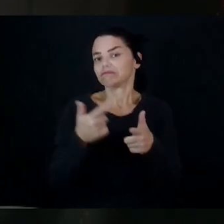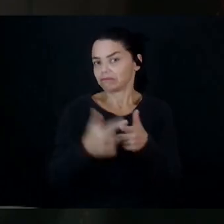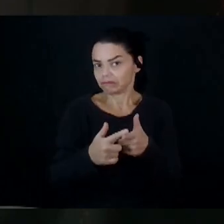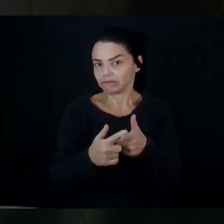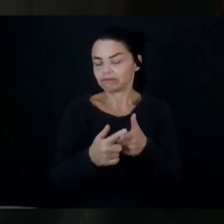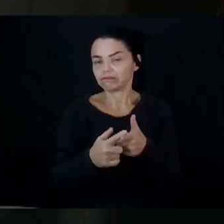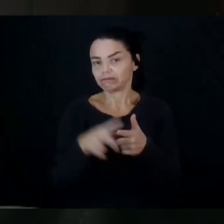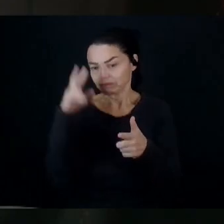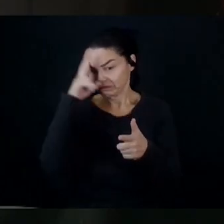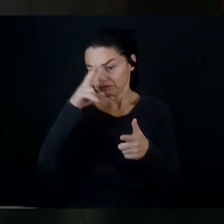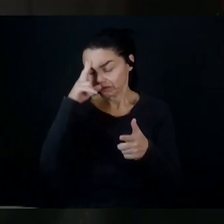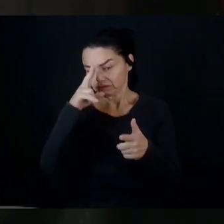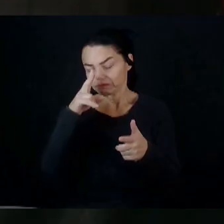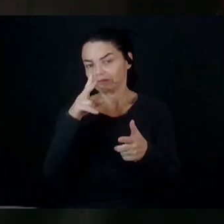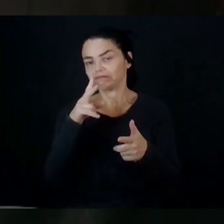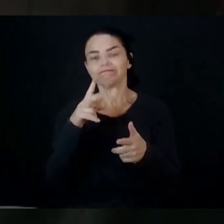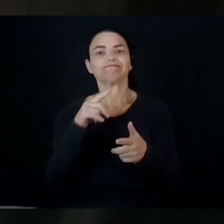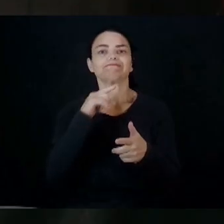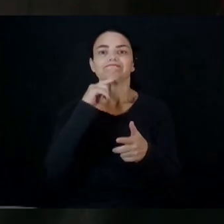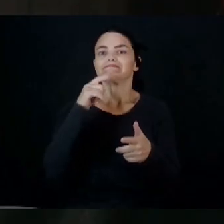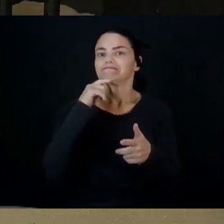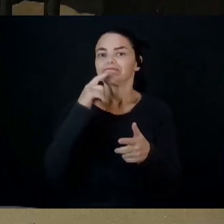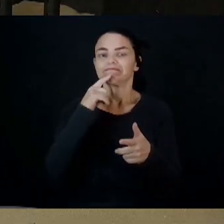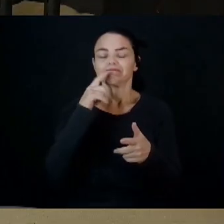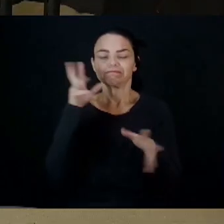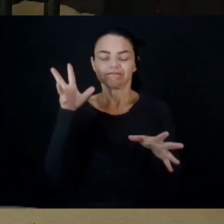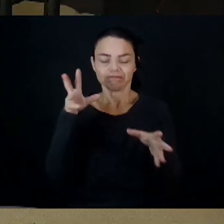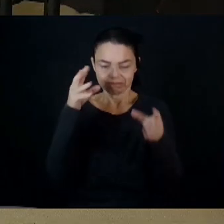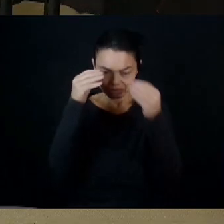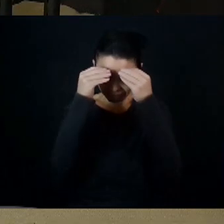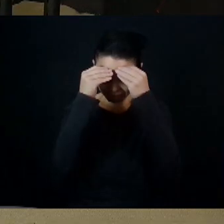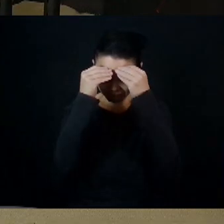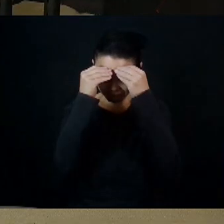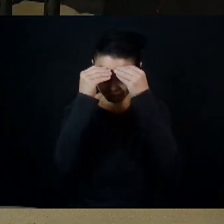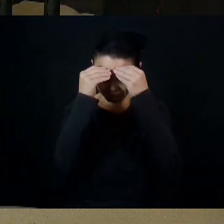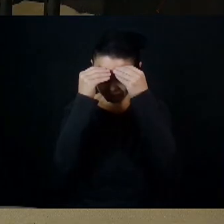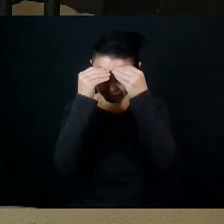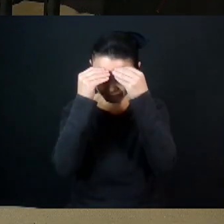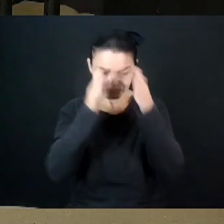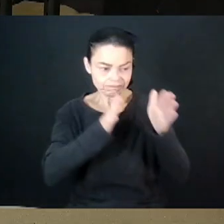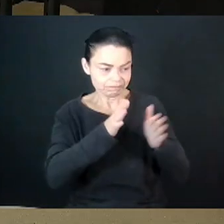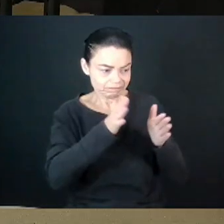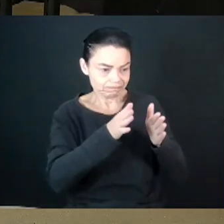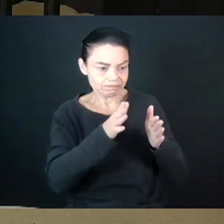memórias que a gente não consegue trazer de volta, doutora? Essa fase muito